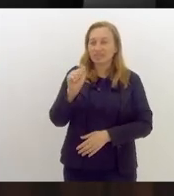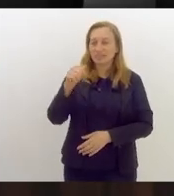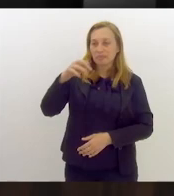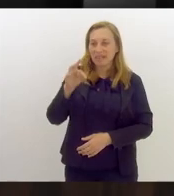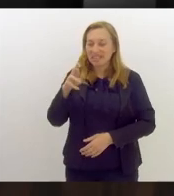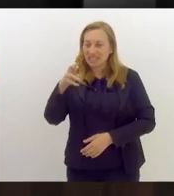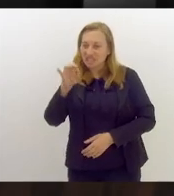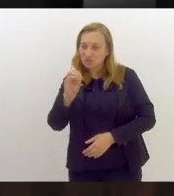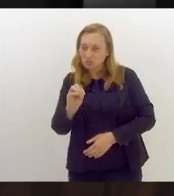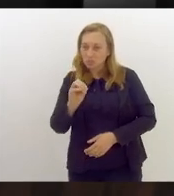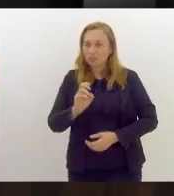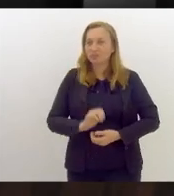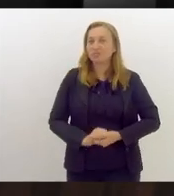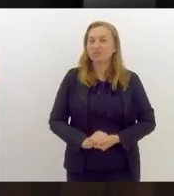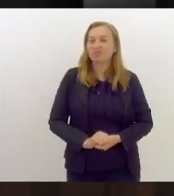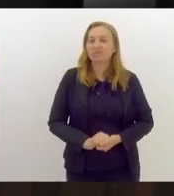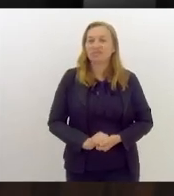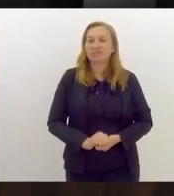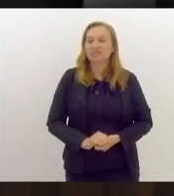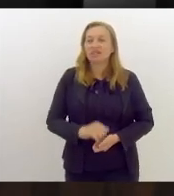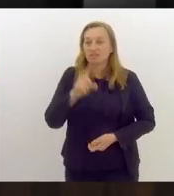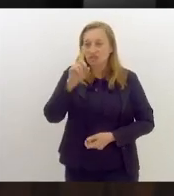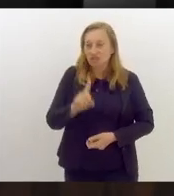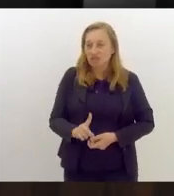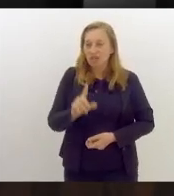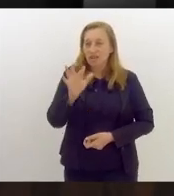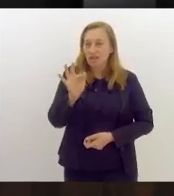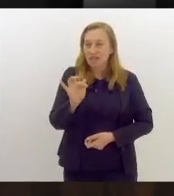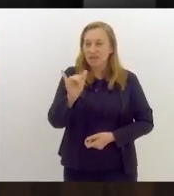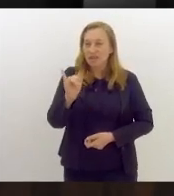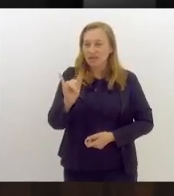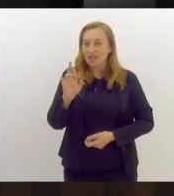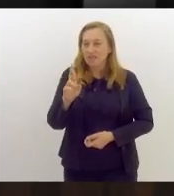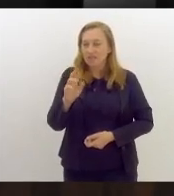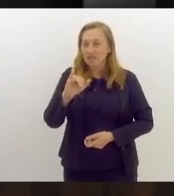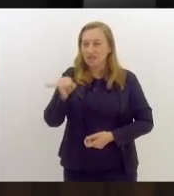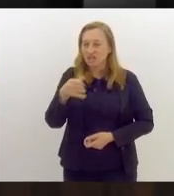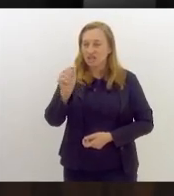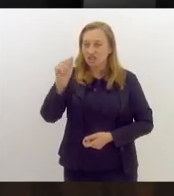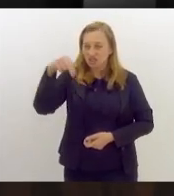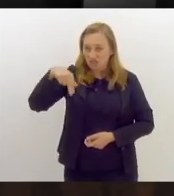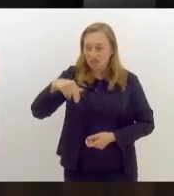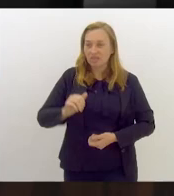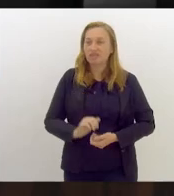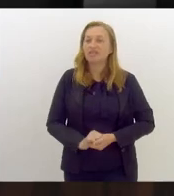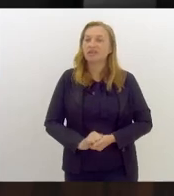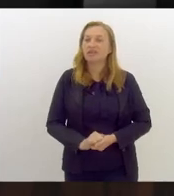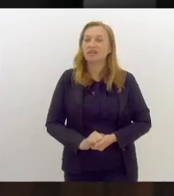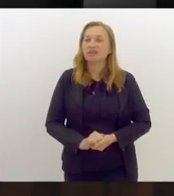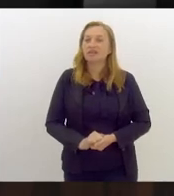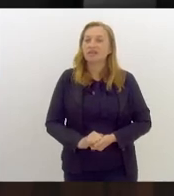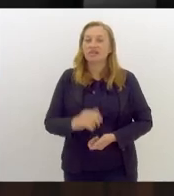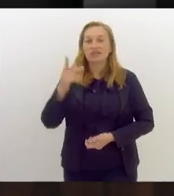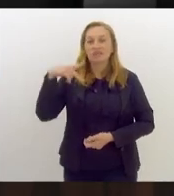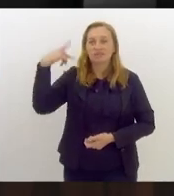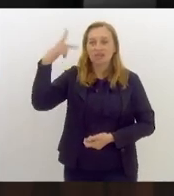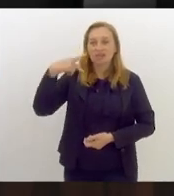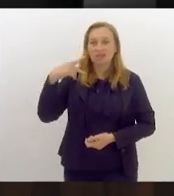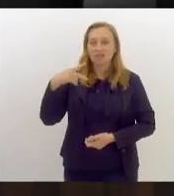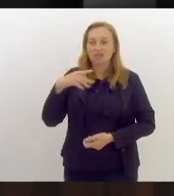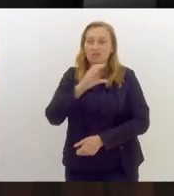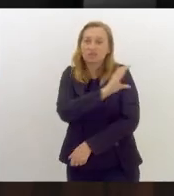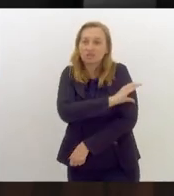Luiz Ribeiro da Silva o diretor da firjan Márcio fortes do vereador de Campos